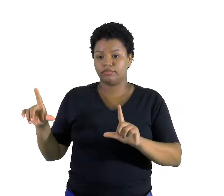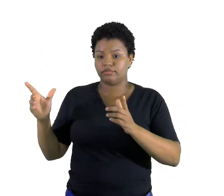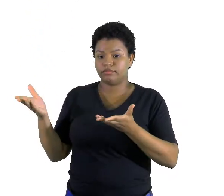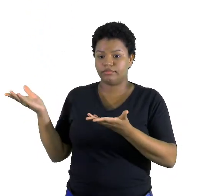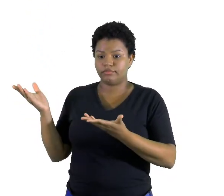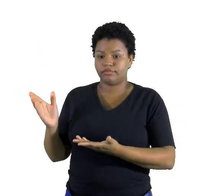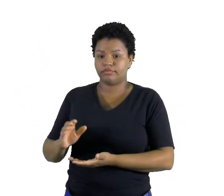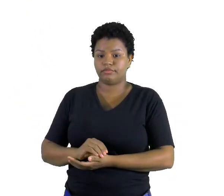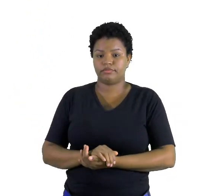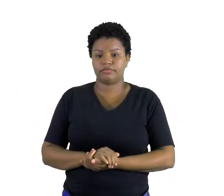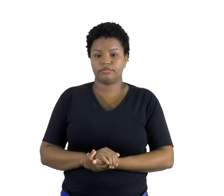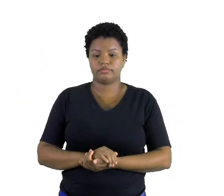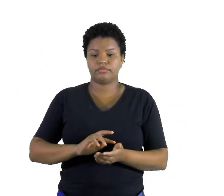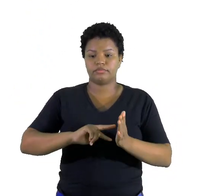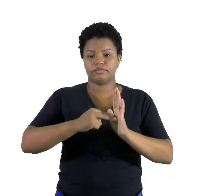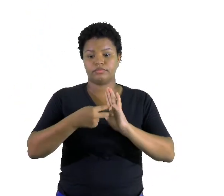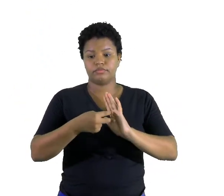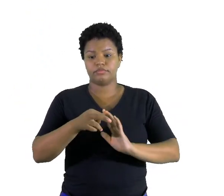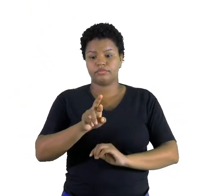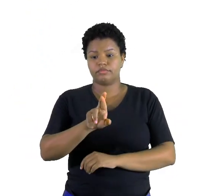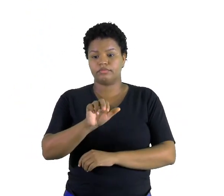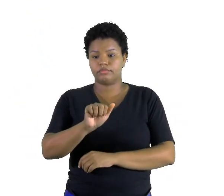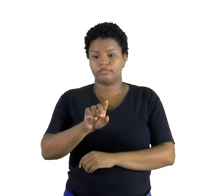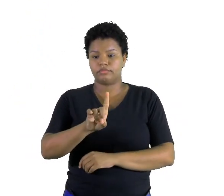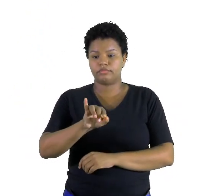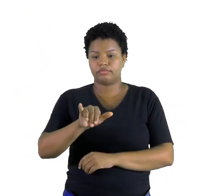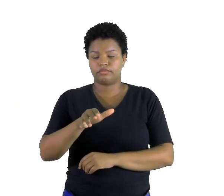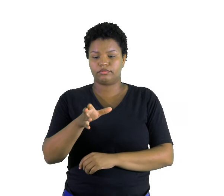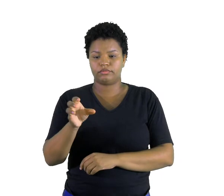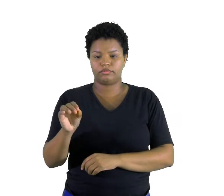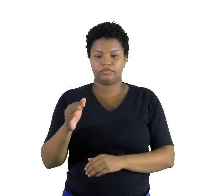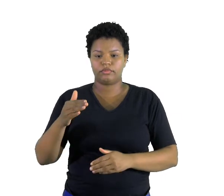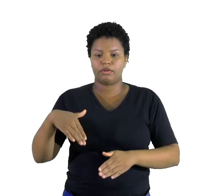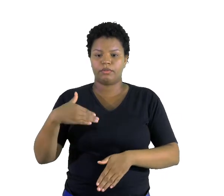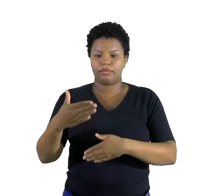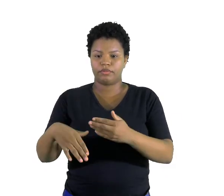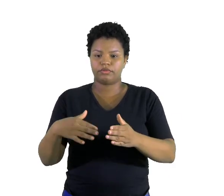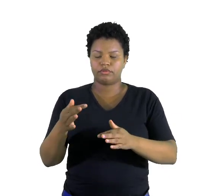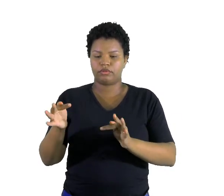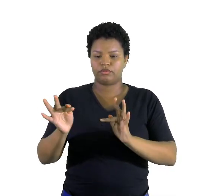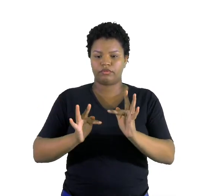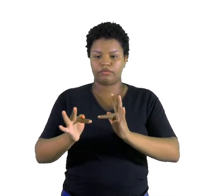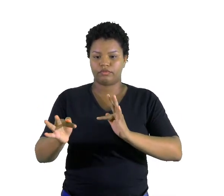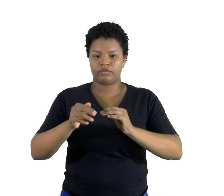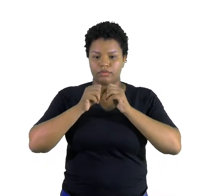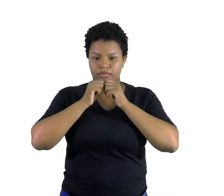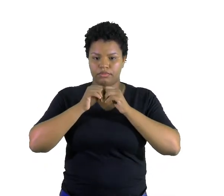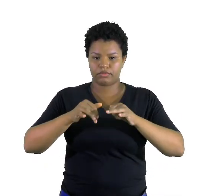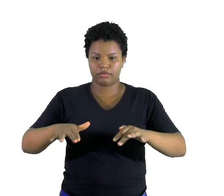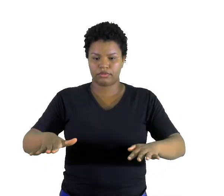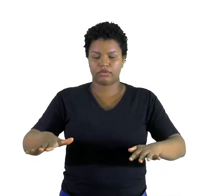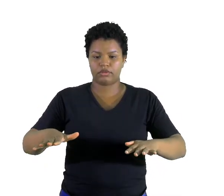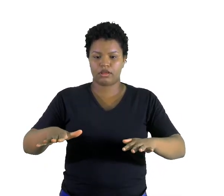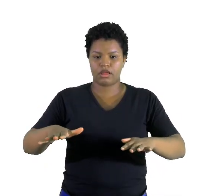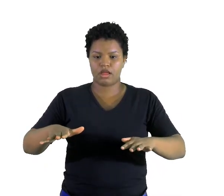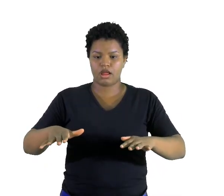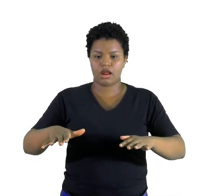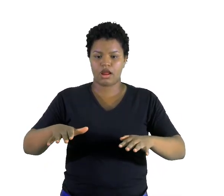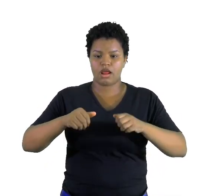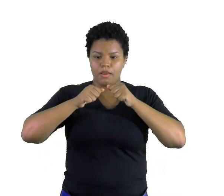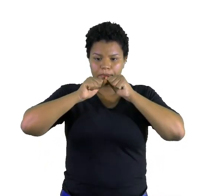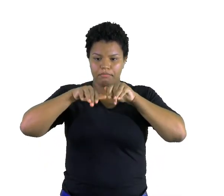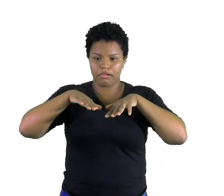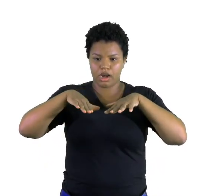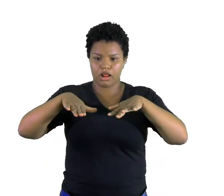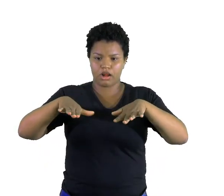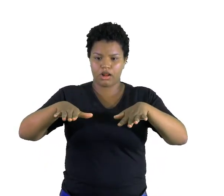de uma radiação. Uma radiação é um processo físico de emissão, tá? É uma saída de propagação e